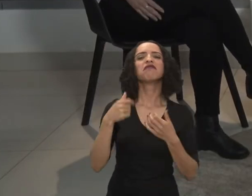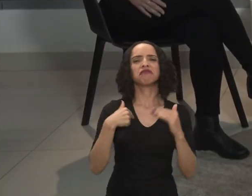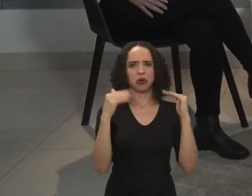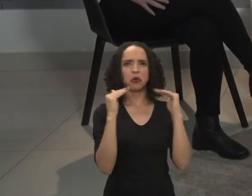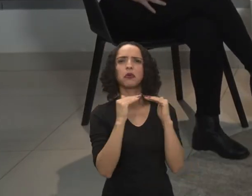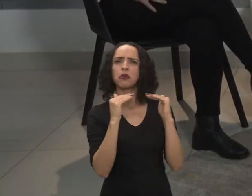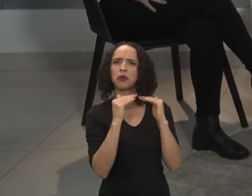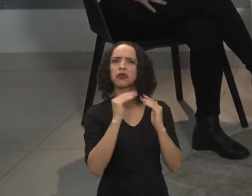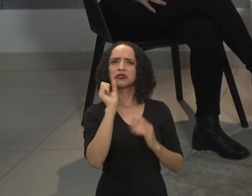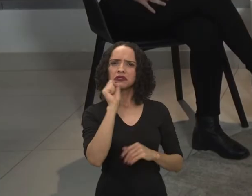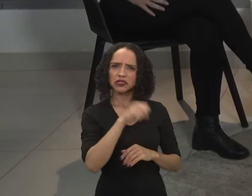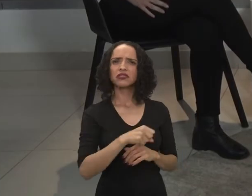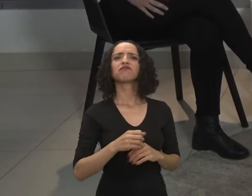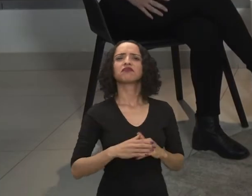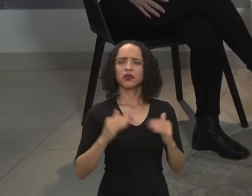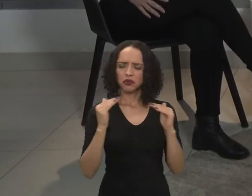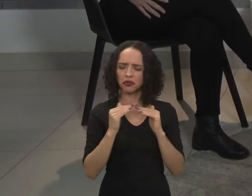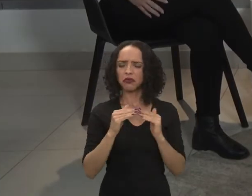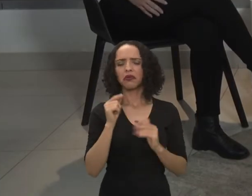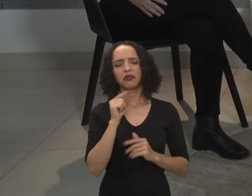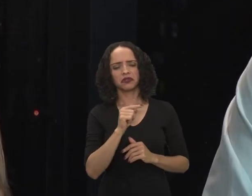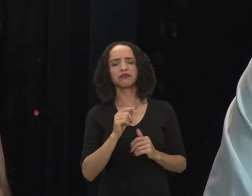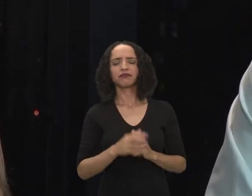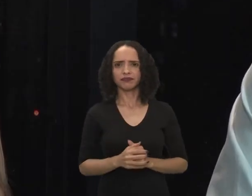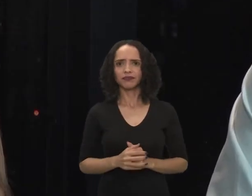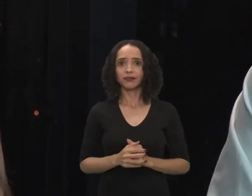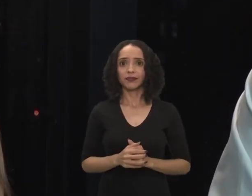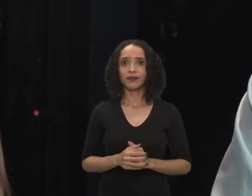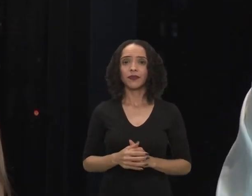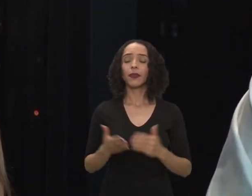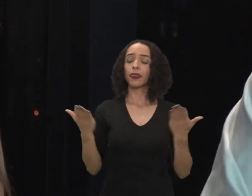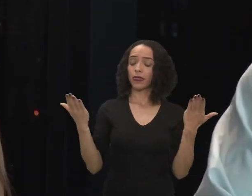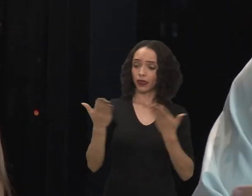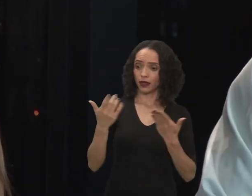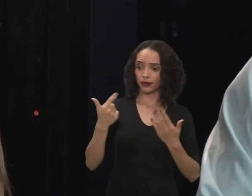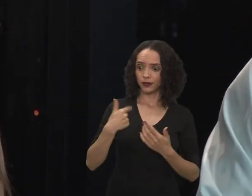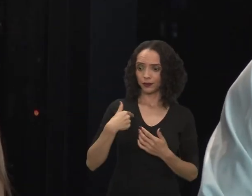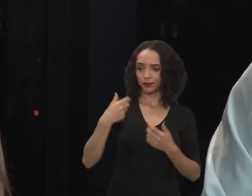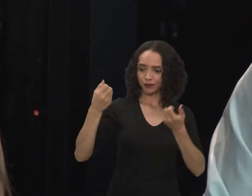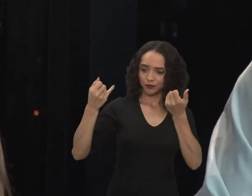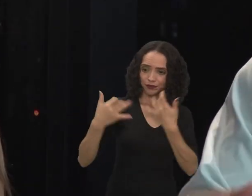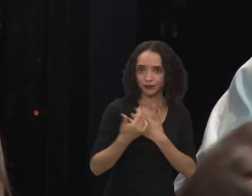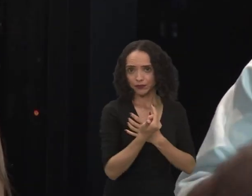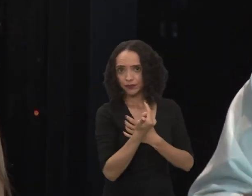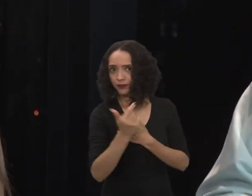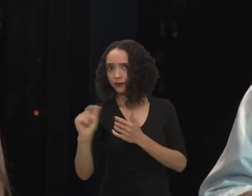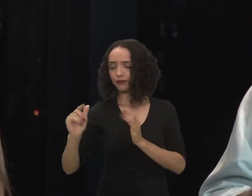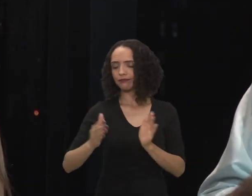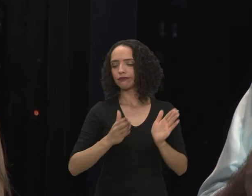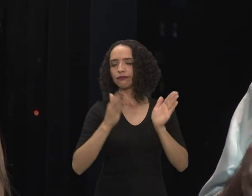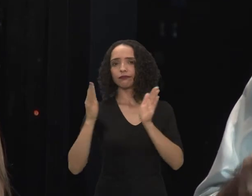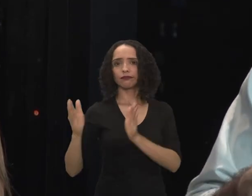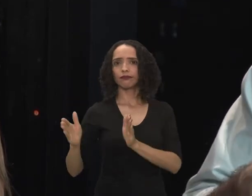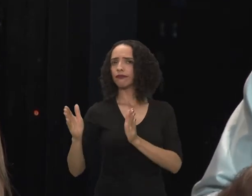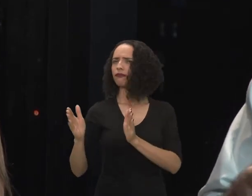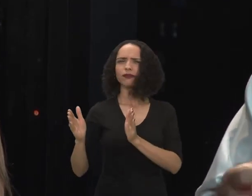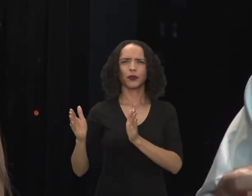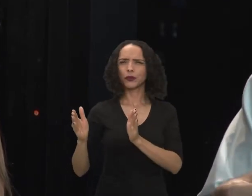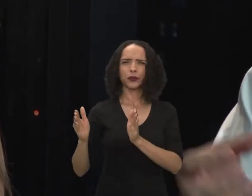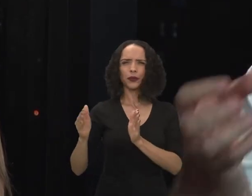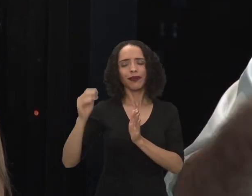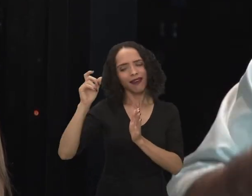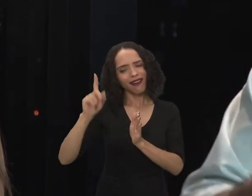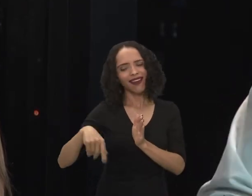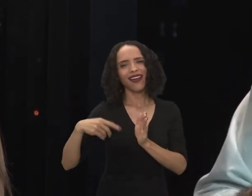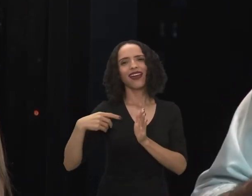concordo plenamente com a professora e assim, eu vou passar para o outro lado, que